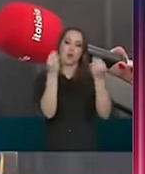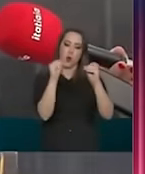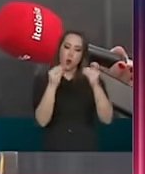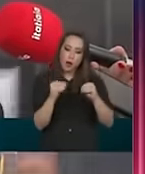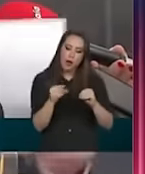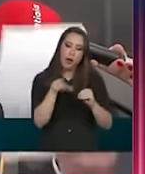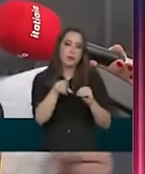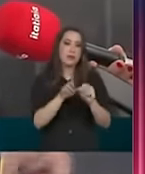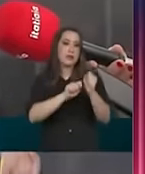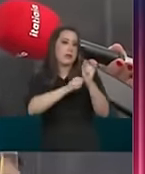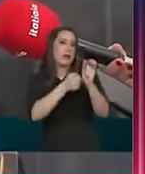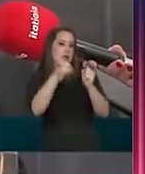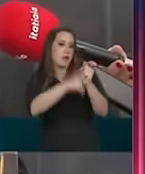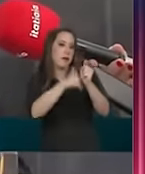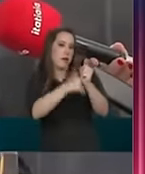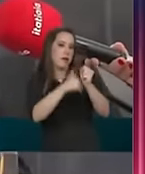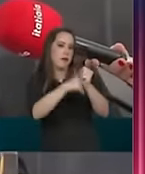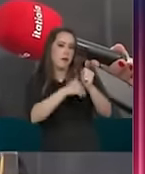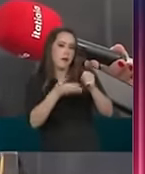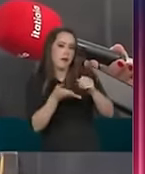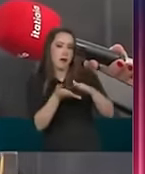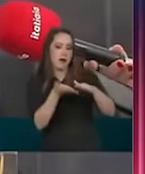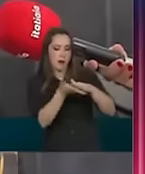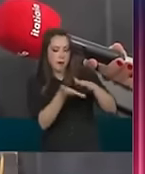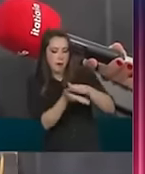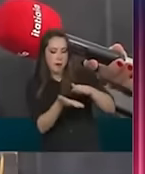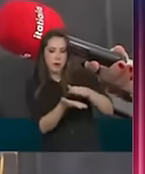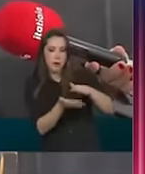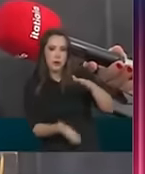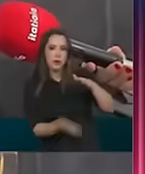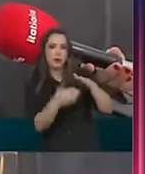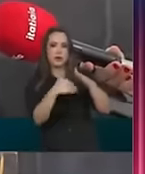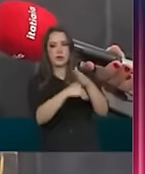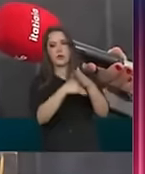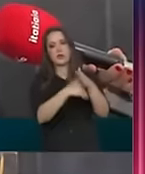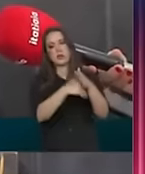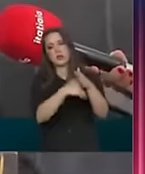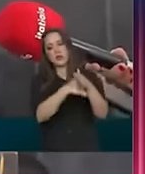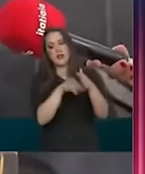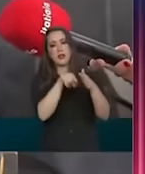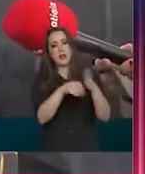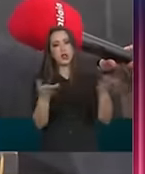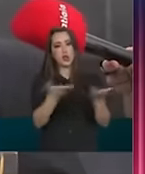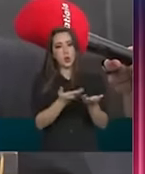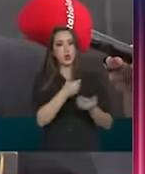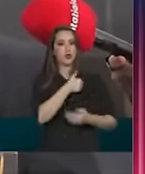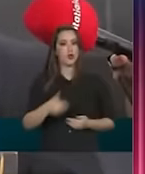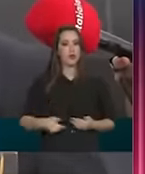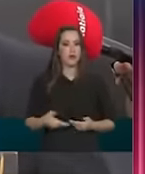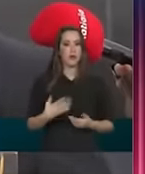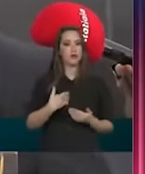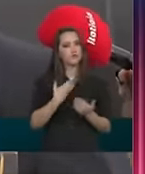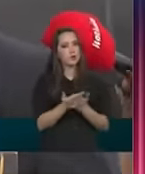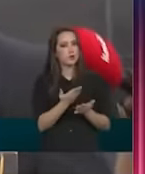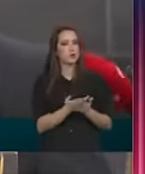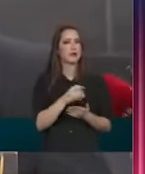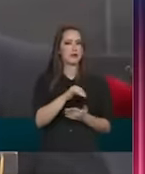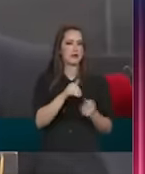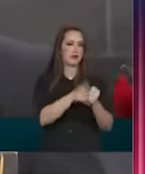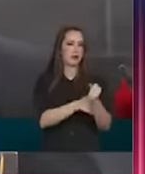desenvolvimento Rural Pimenta foi convidado para prestar esclarecimento sobre o edital do Arroz